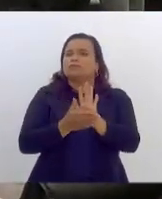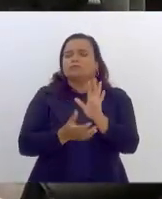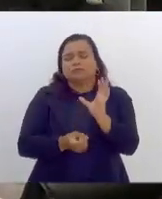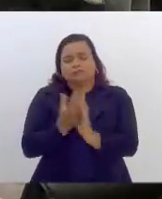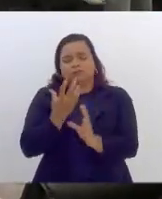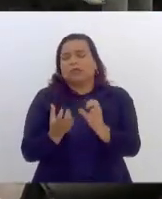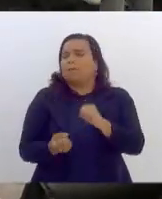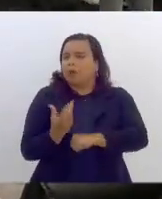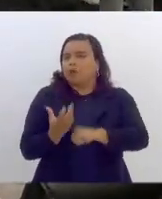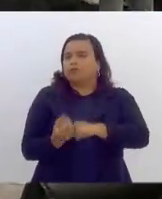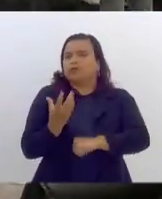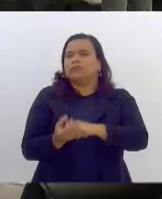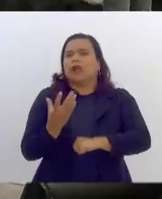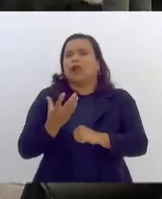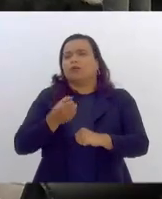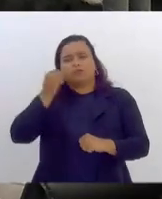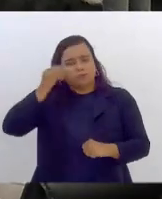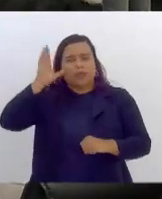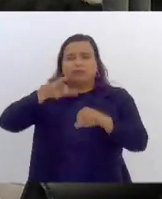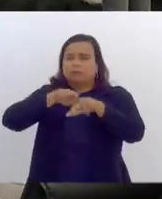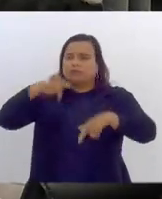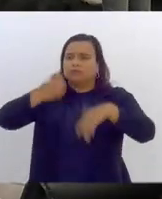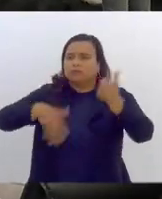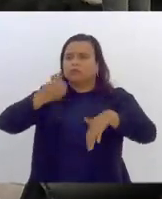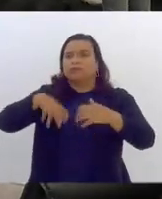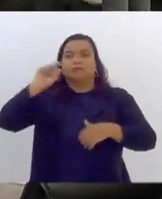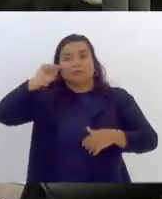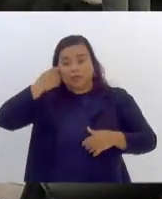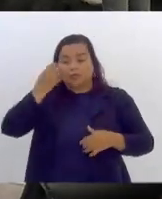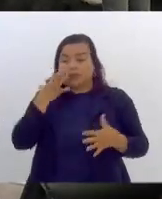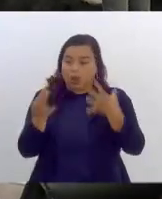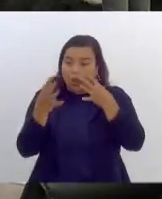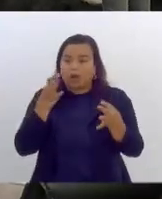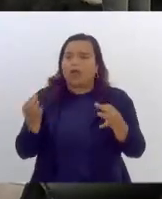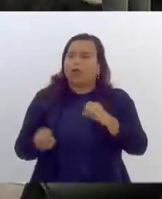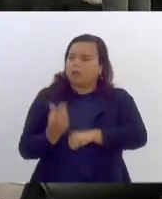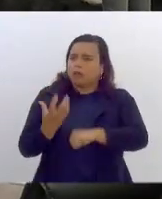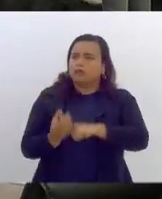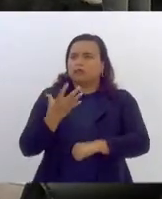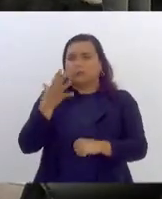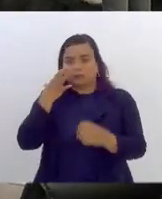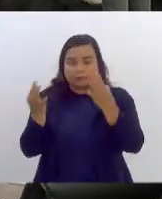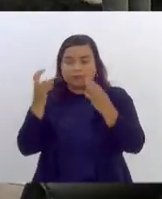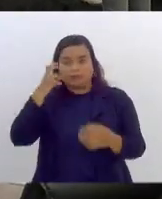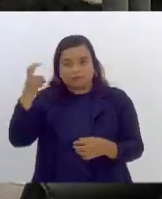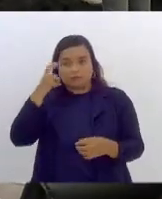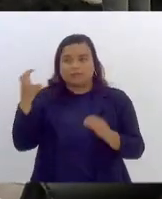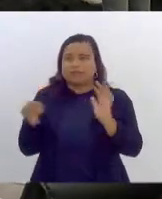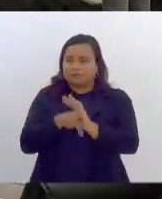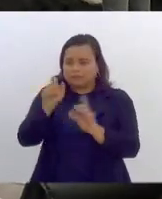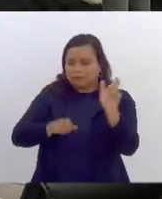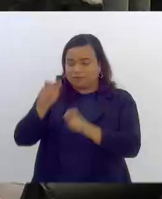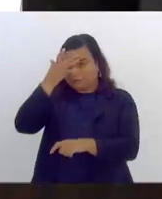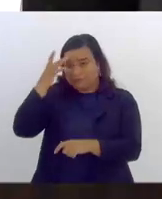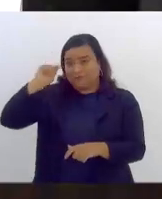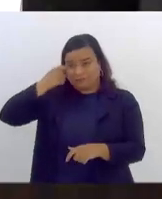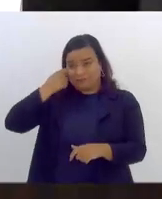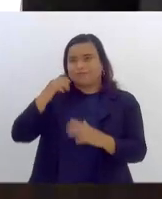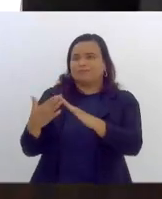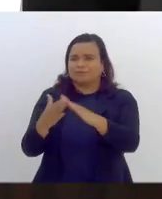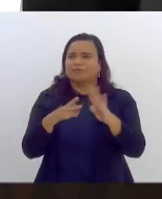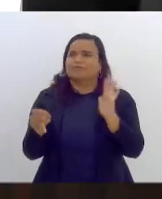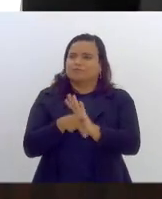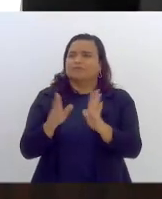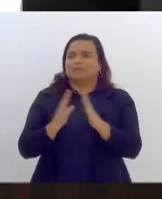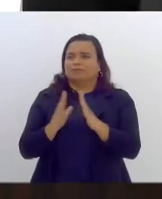narrativas pretas a partir dos olhares, produções e perspectivas de intelectuais negros e favelados. Tem como